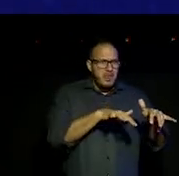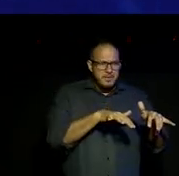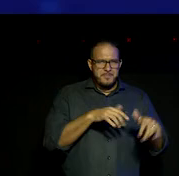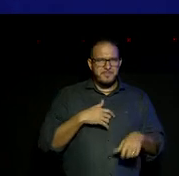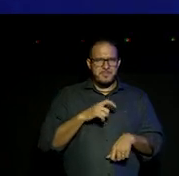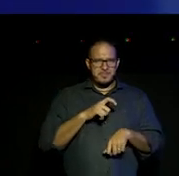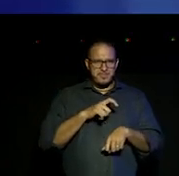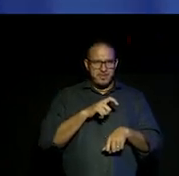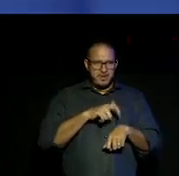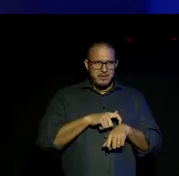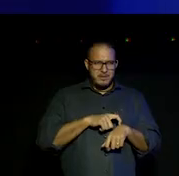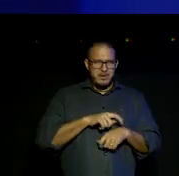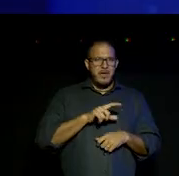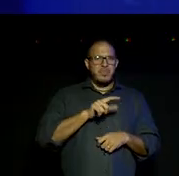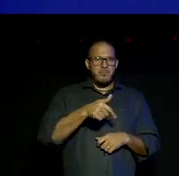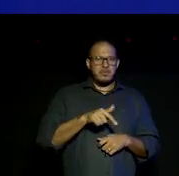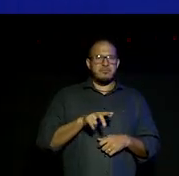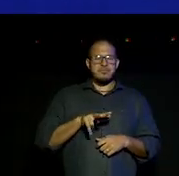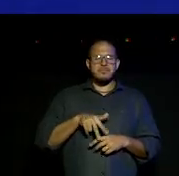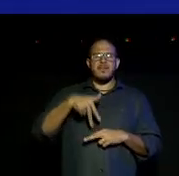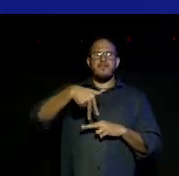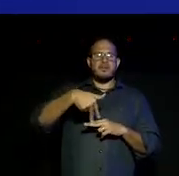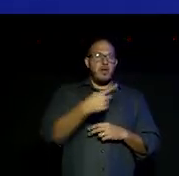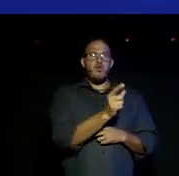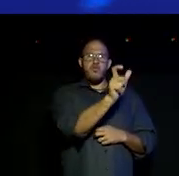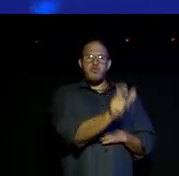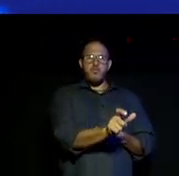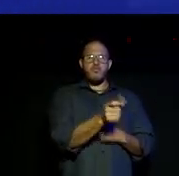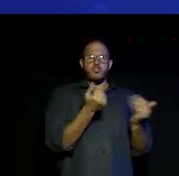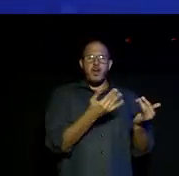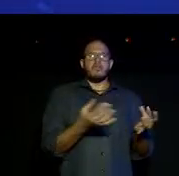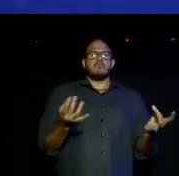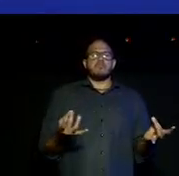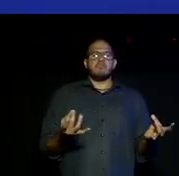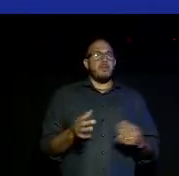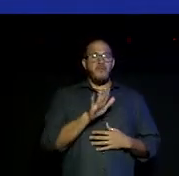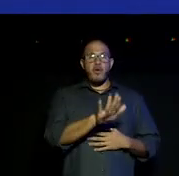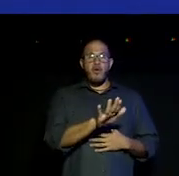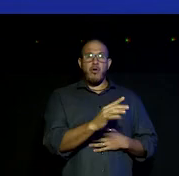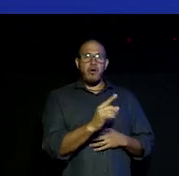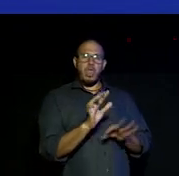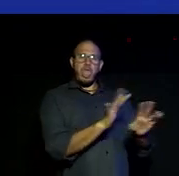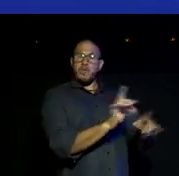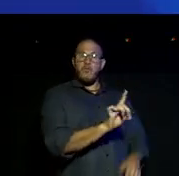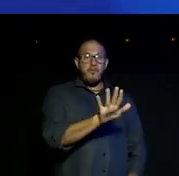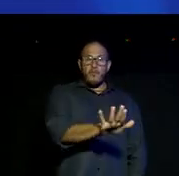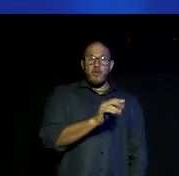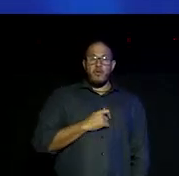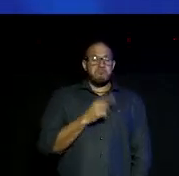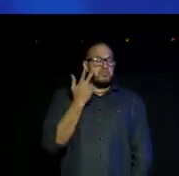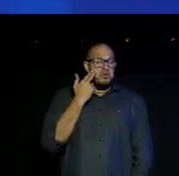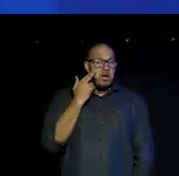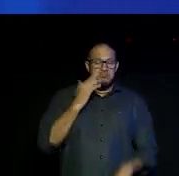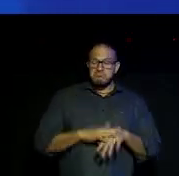se levanta e entra no mosteiro, havia um jovem que tinha ficado e estava fazendo seus afazeres,